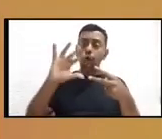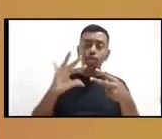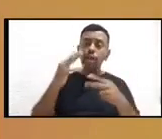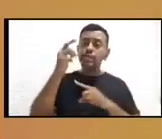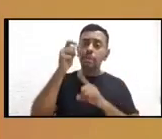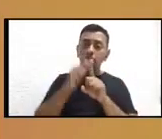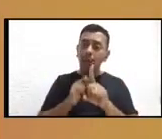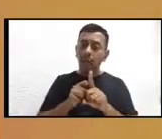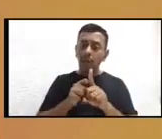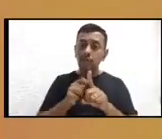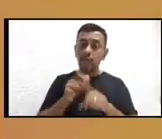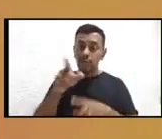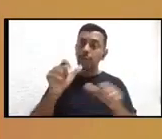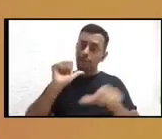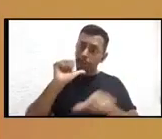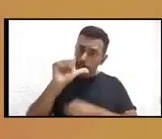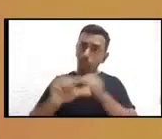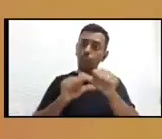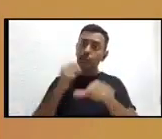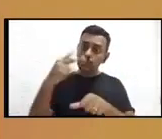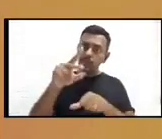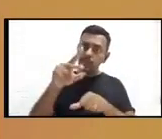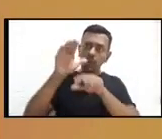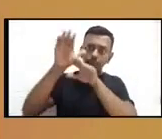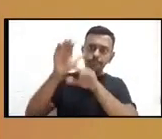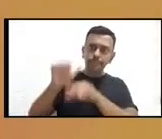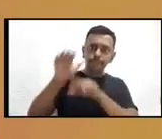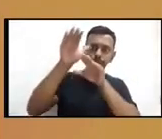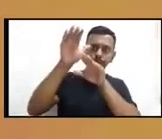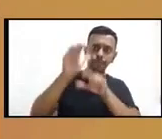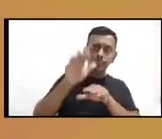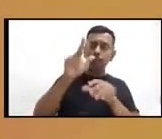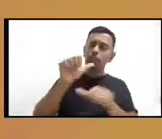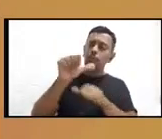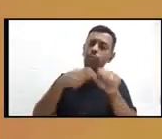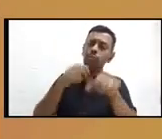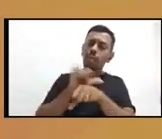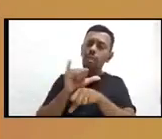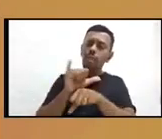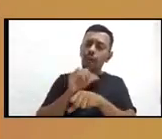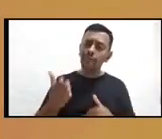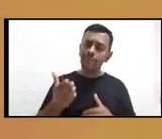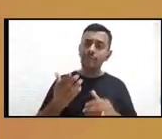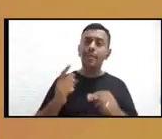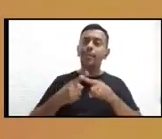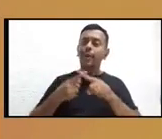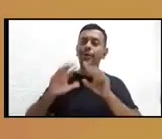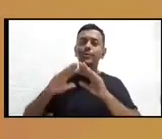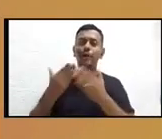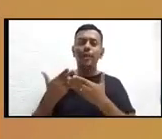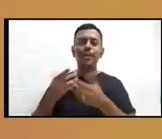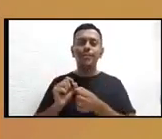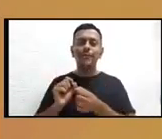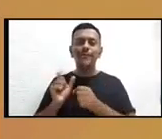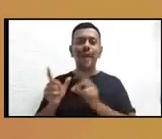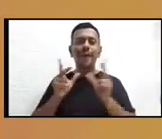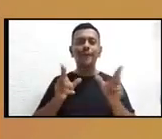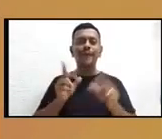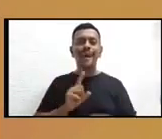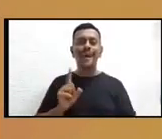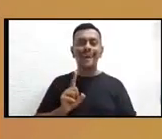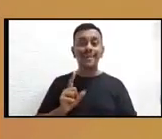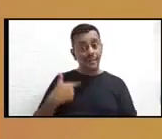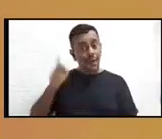na educação. E o motivo por que os alunos vão embora, sim, eles precisam ajudar suas famílias, mas por outro lado,